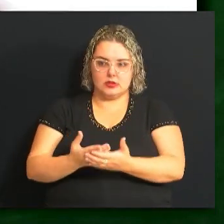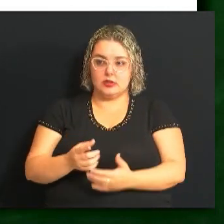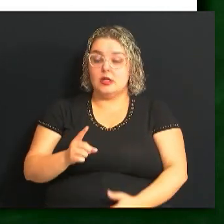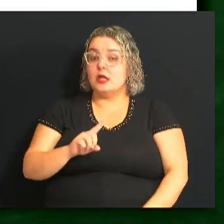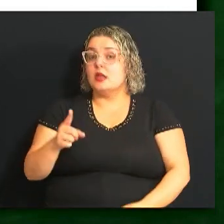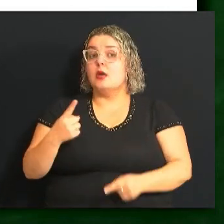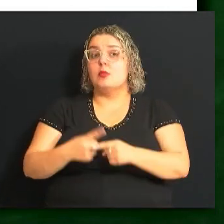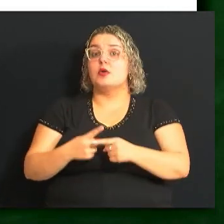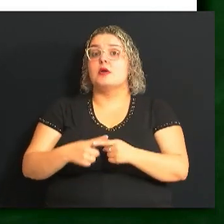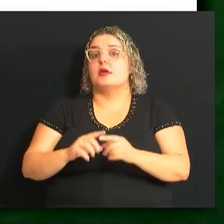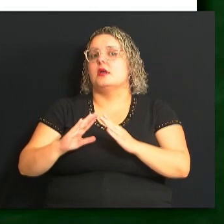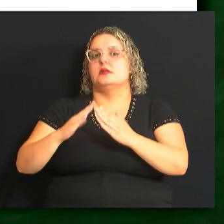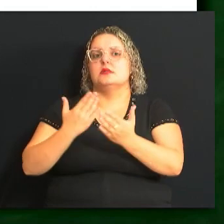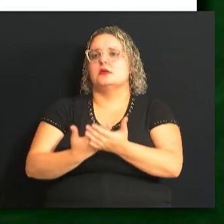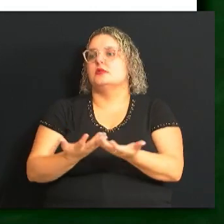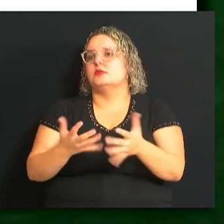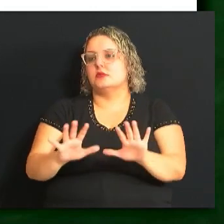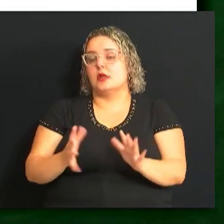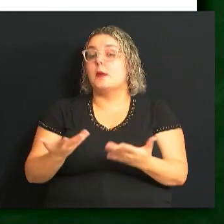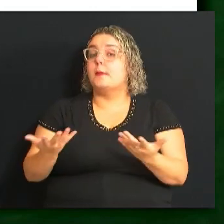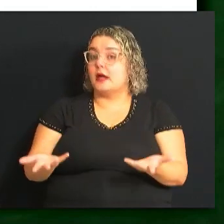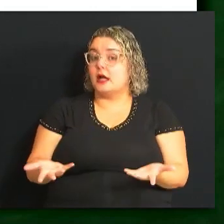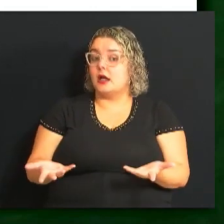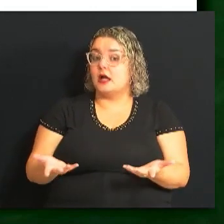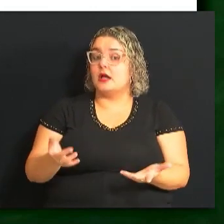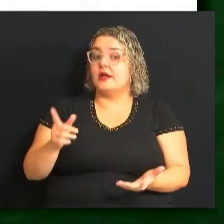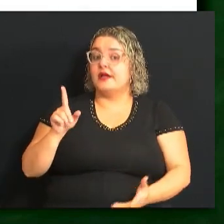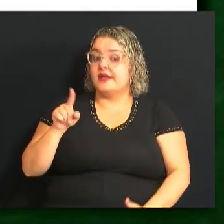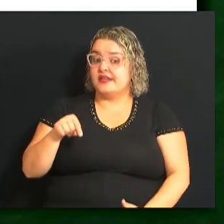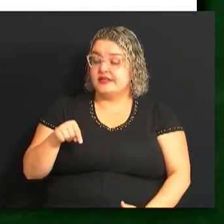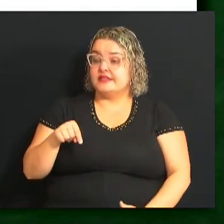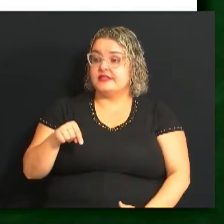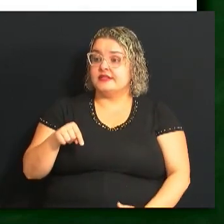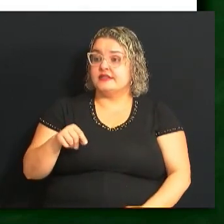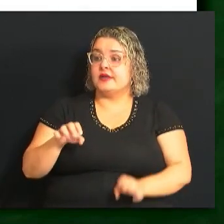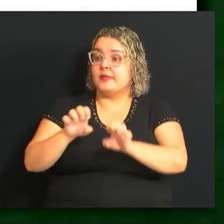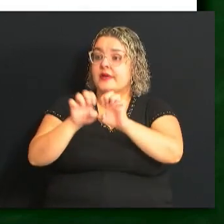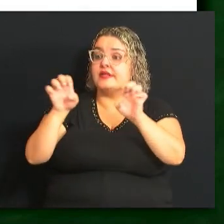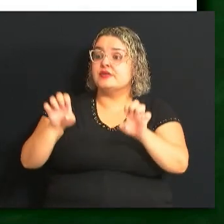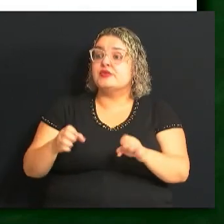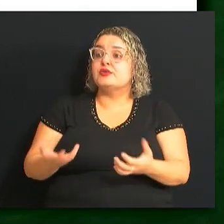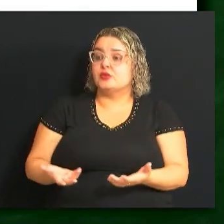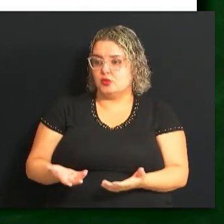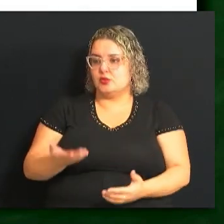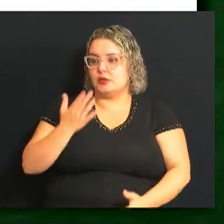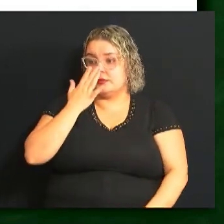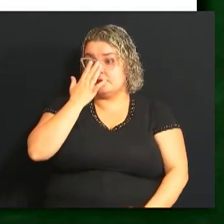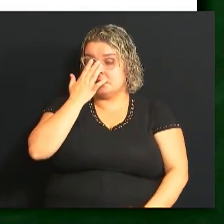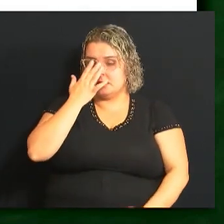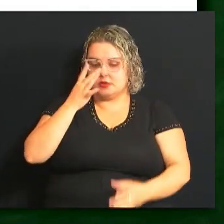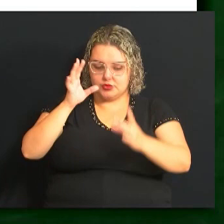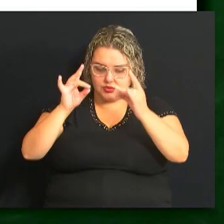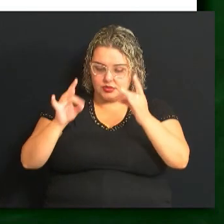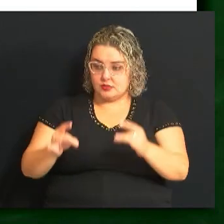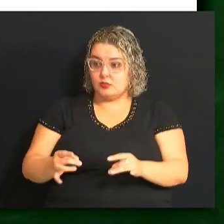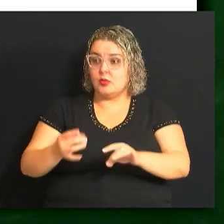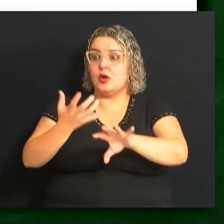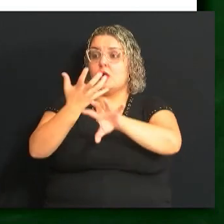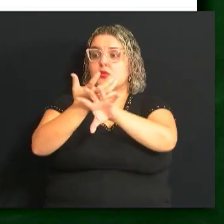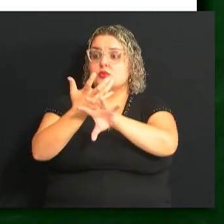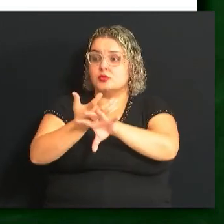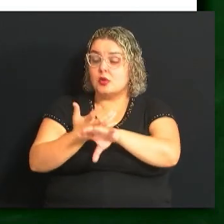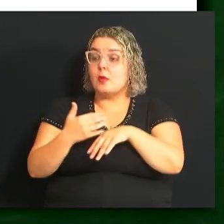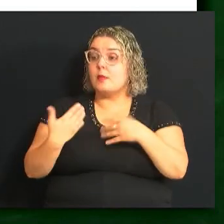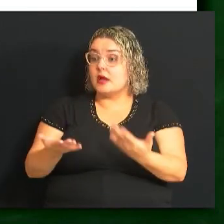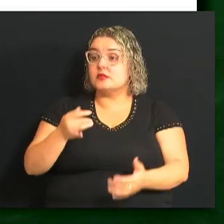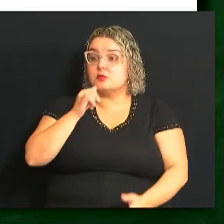não querem, mas isso porque faz parte de uma estrutura de composição curricular. Mas, no caso, por